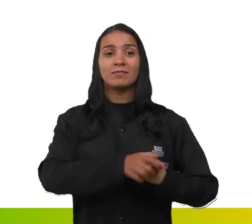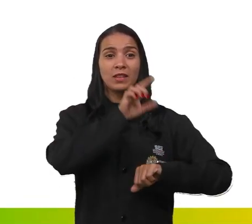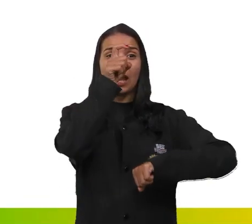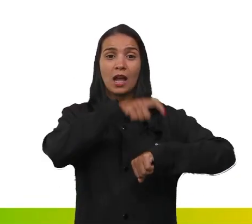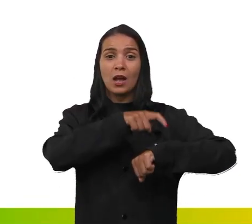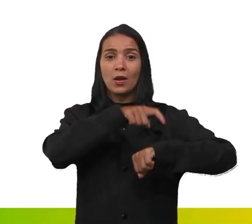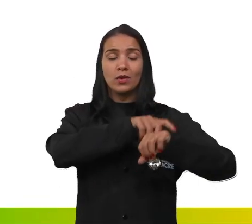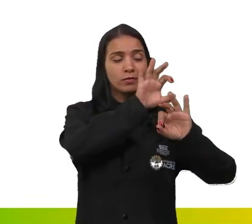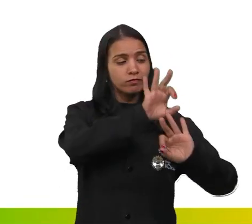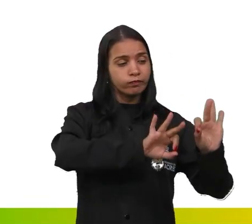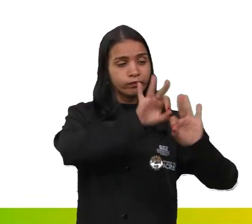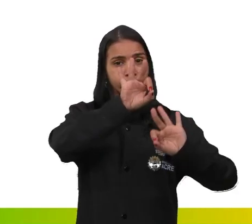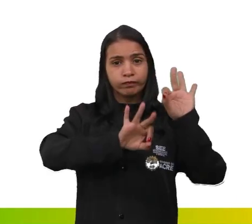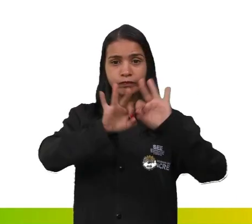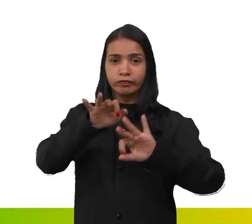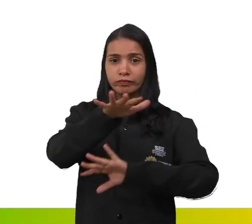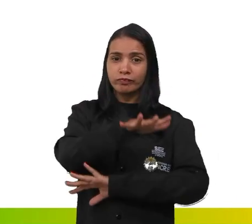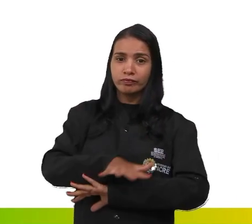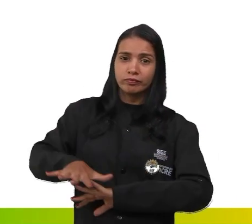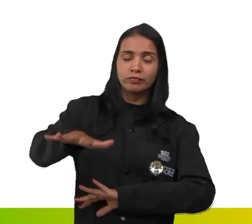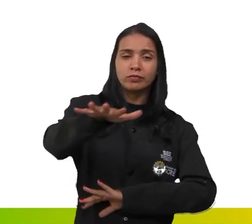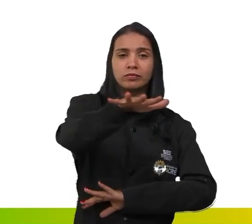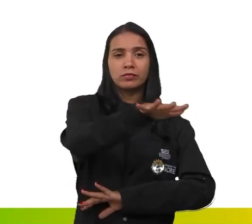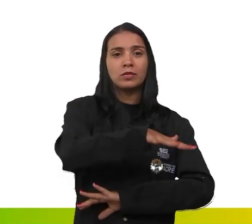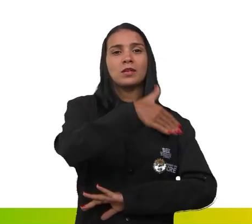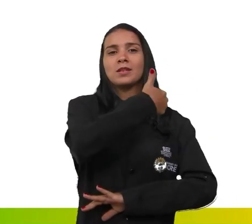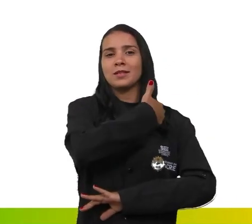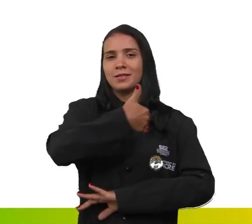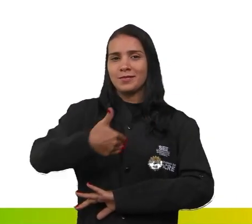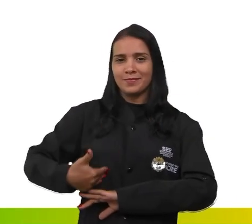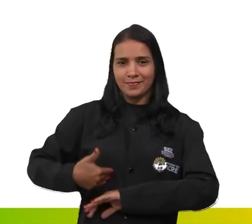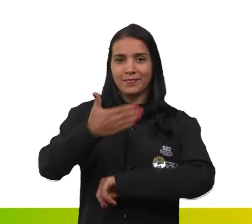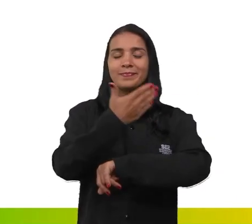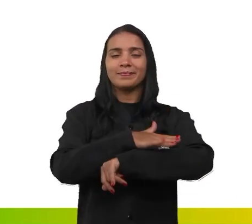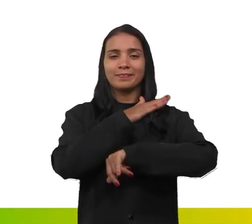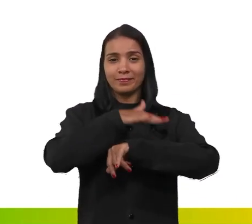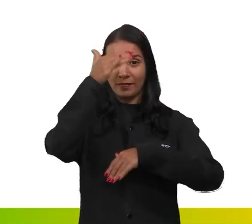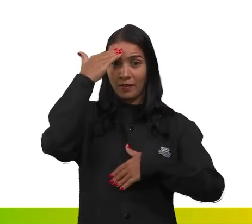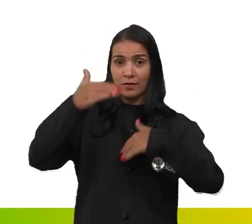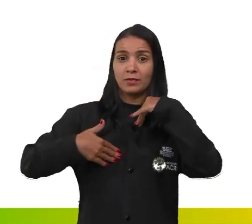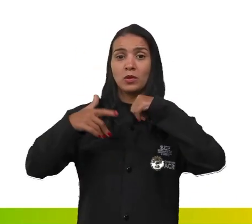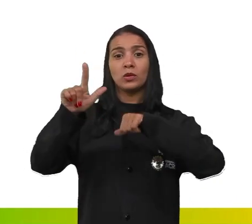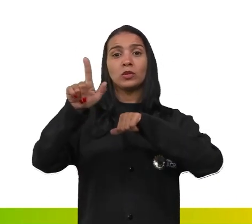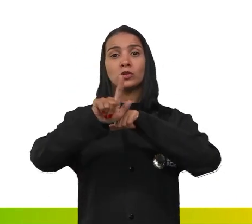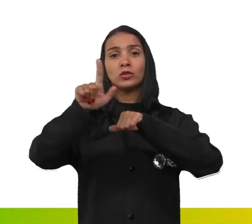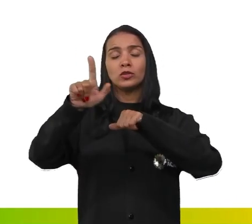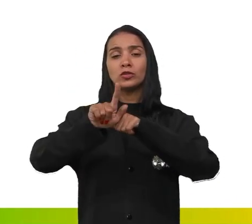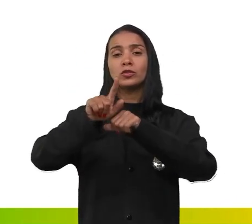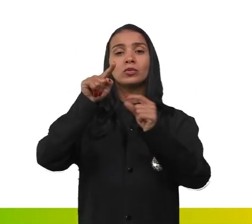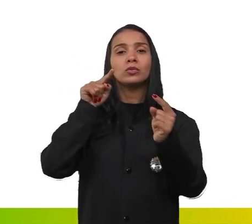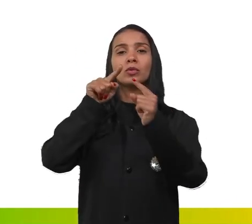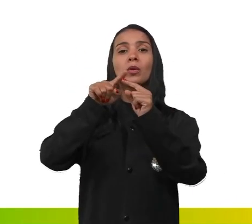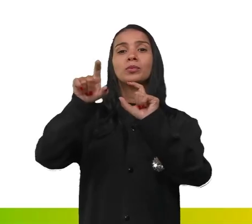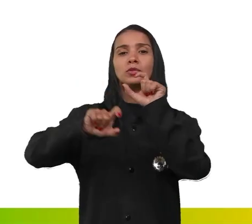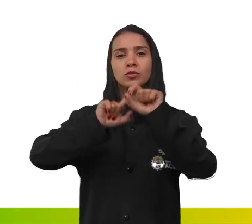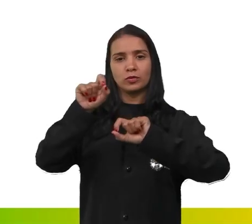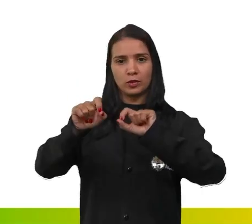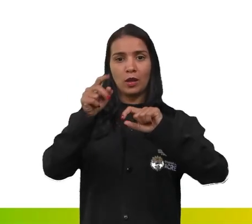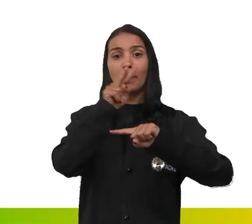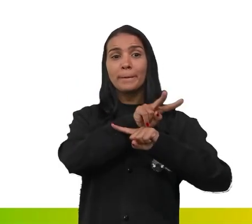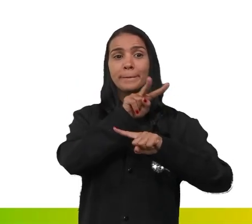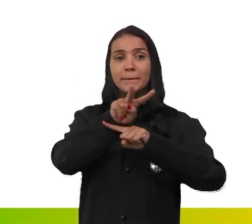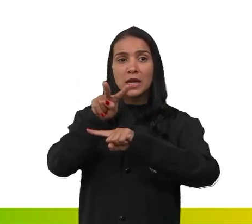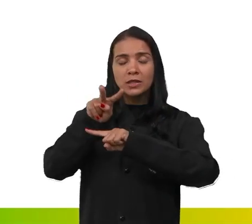espaços públicos para práticas corporais, gestores têm buscado integrar a preservação ambiental,